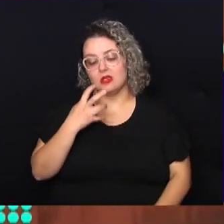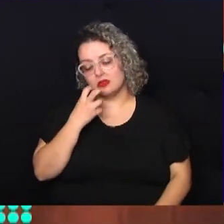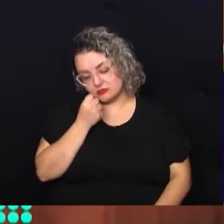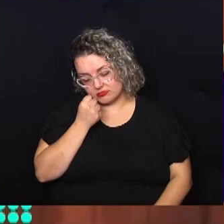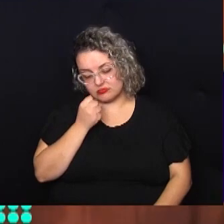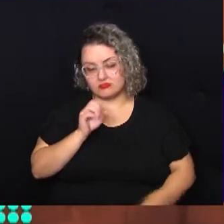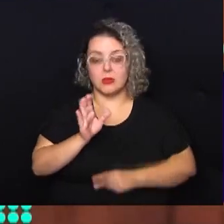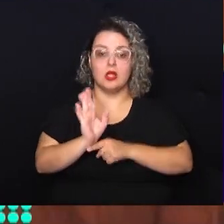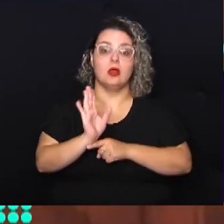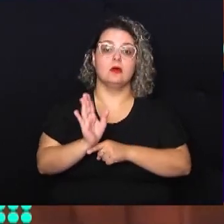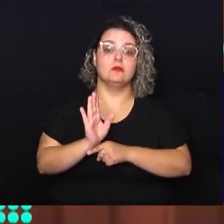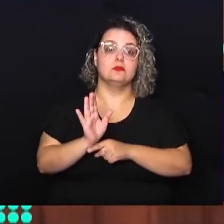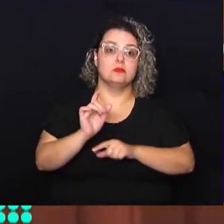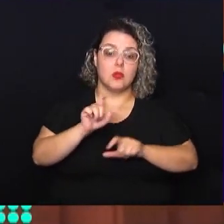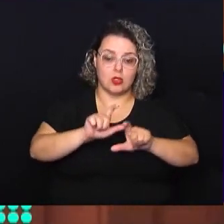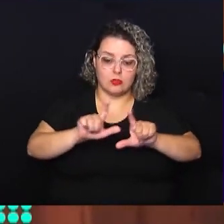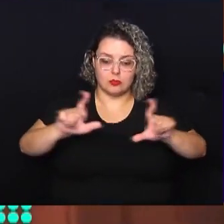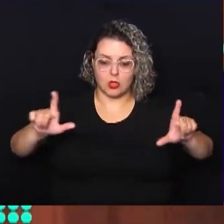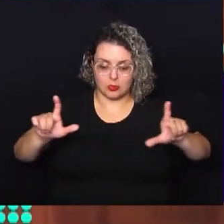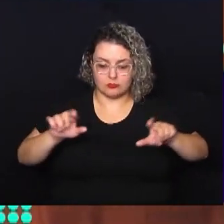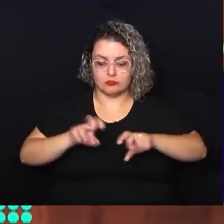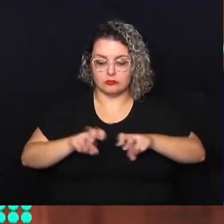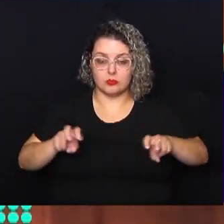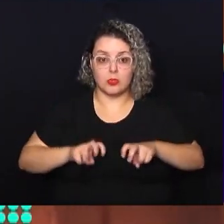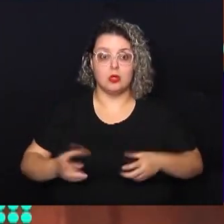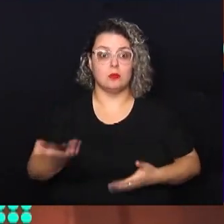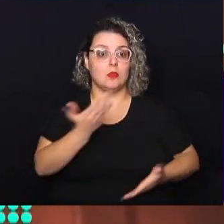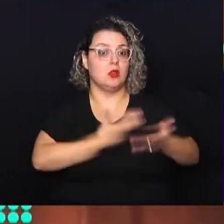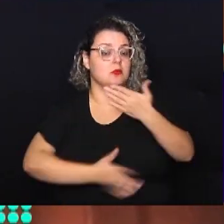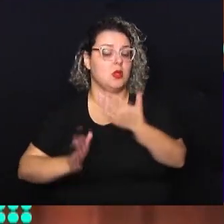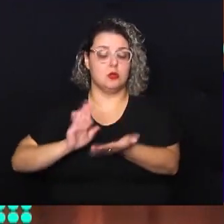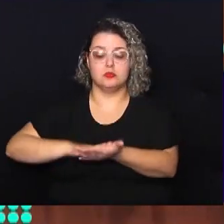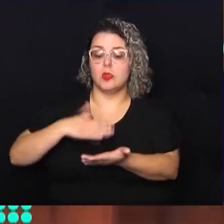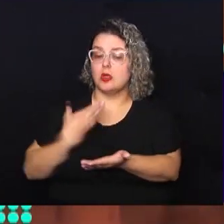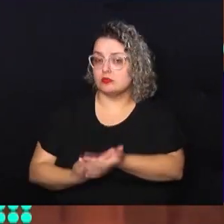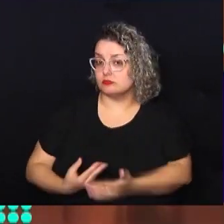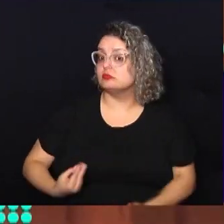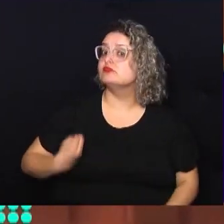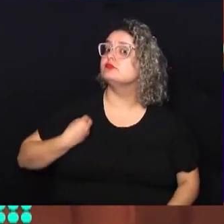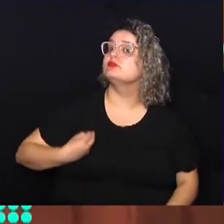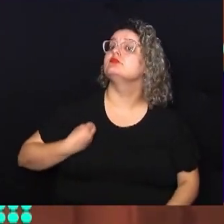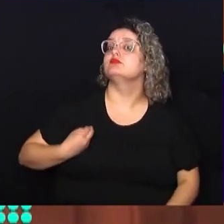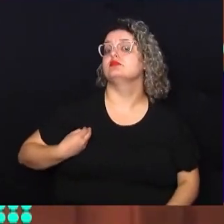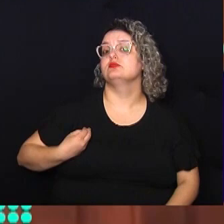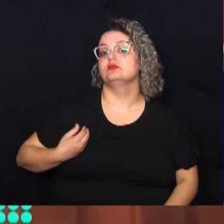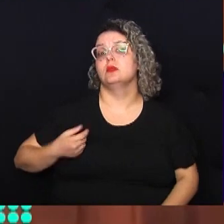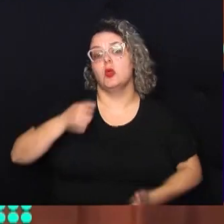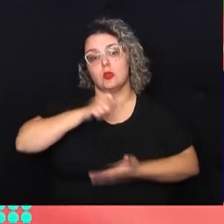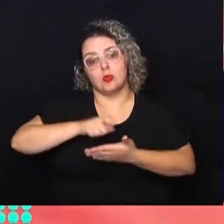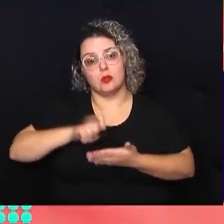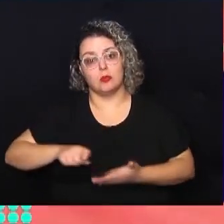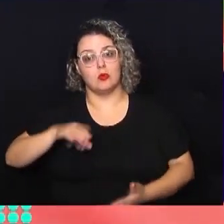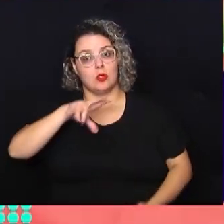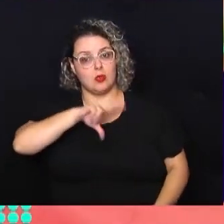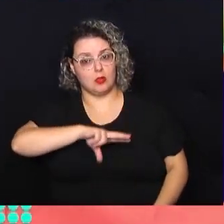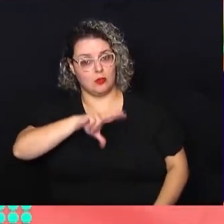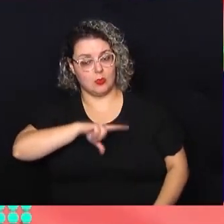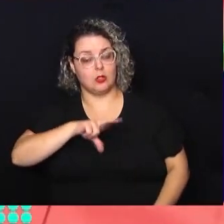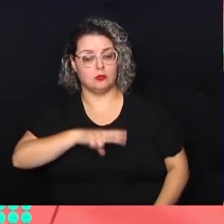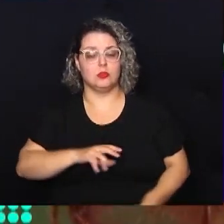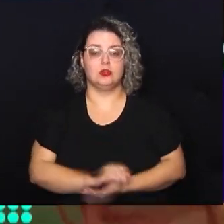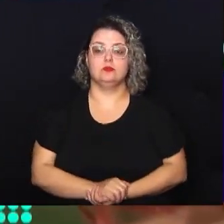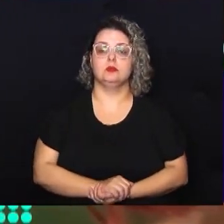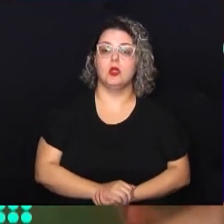cinema, partilha com o público as suas interpretações sobre a vida e obra do escritor português. No domingo,